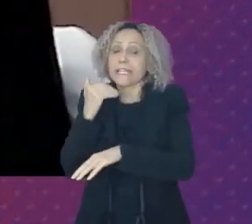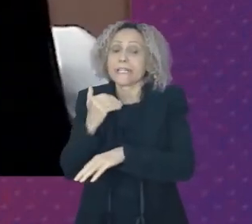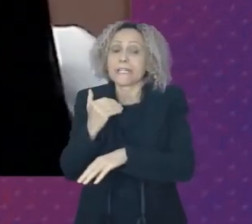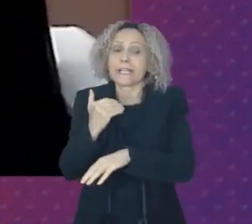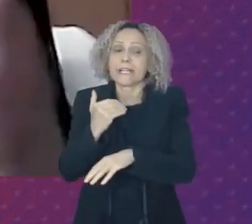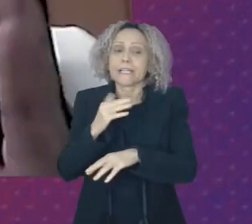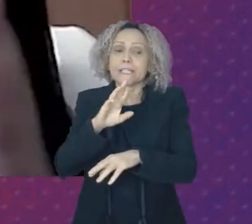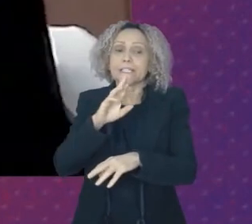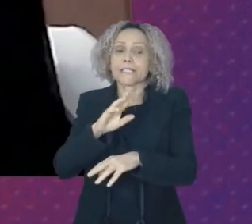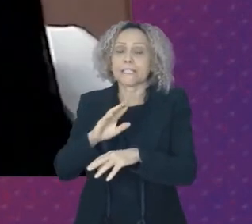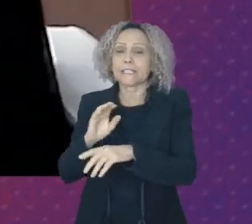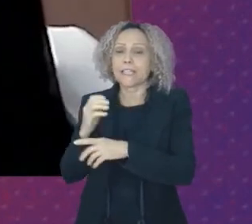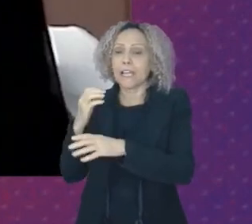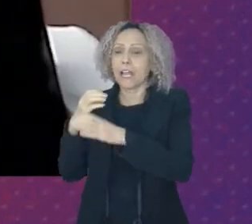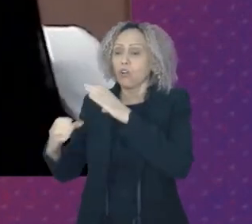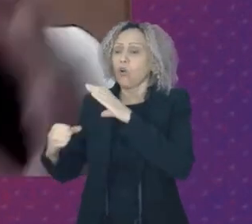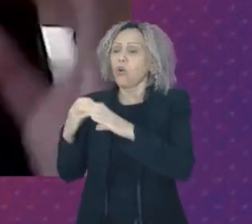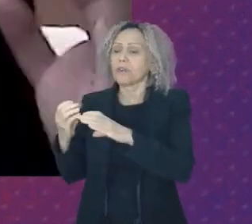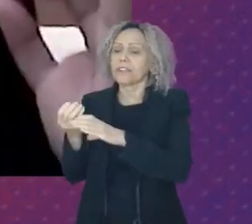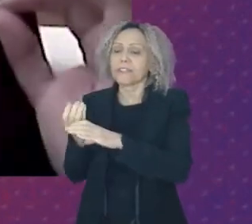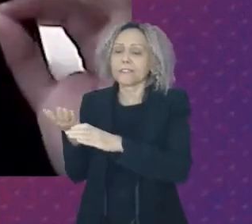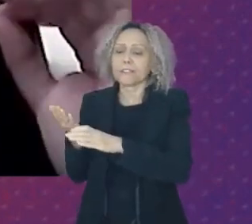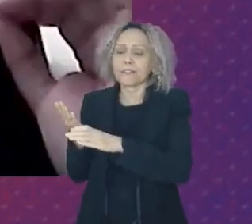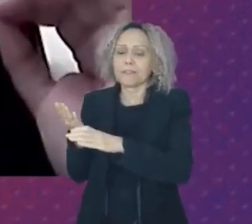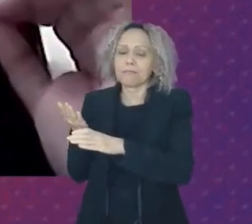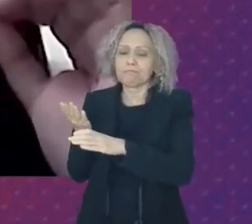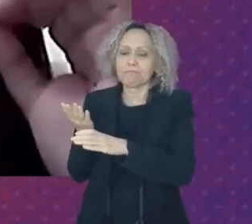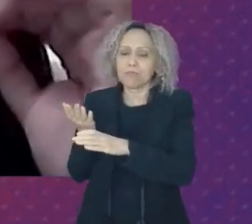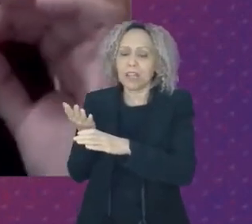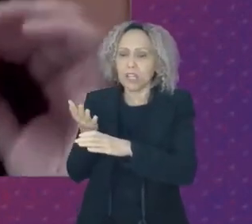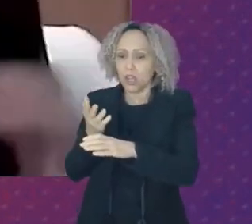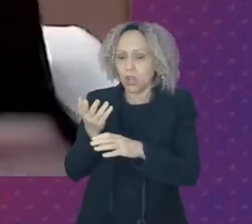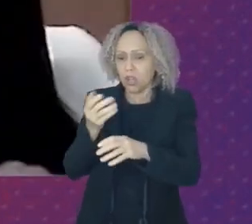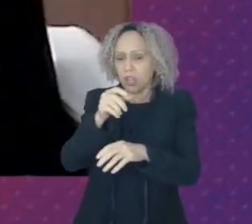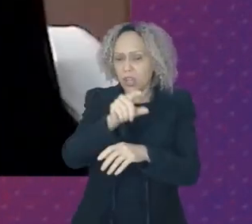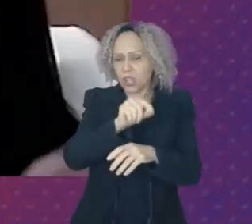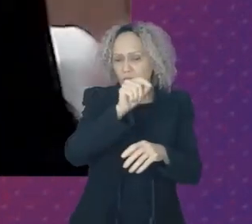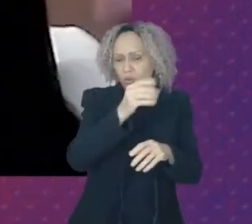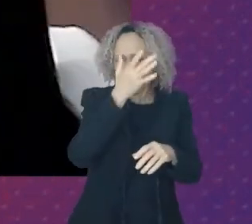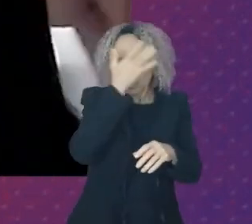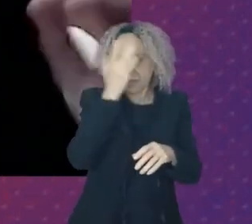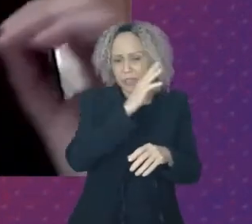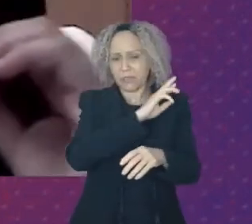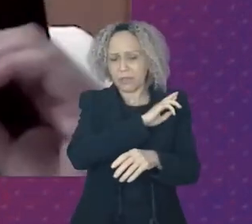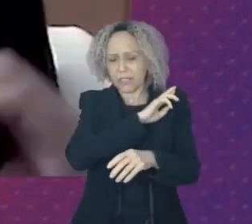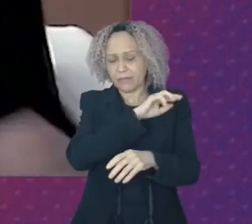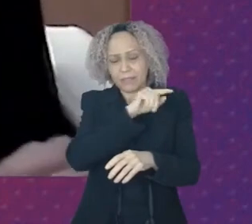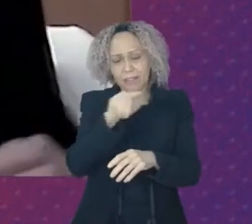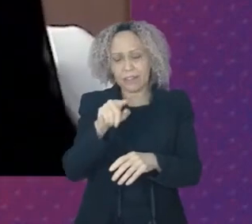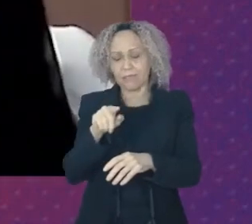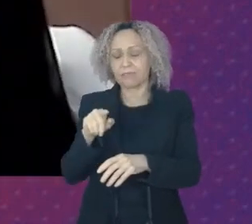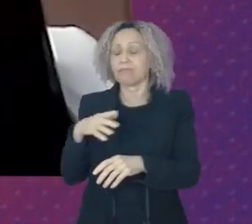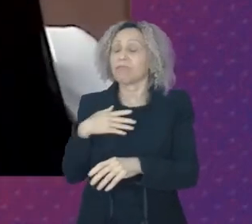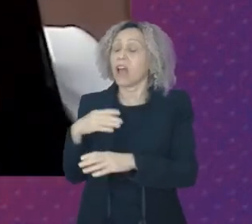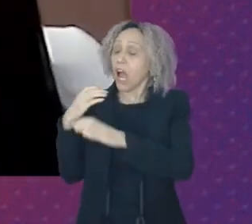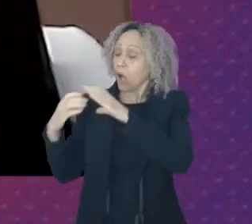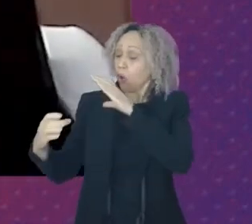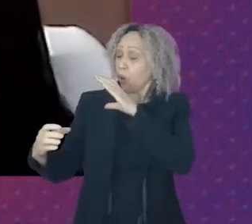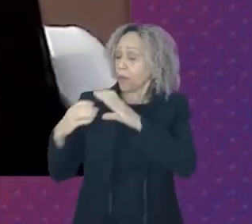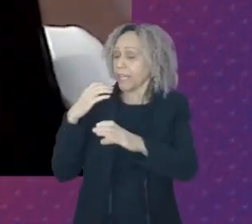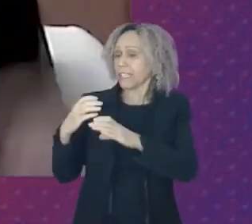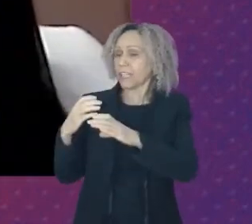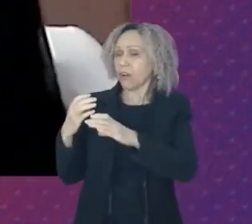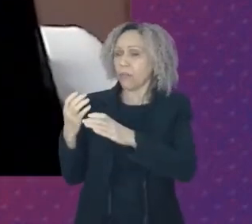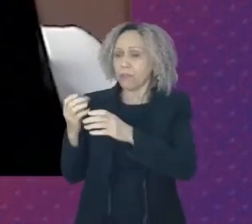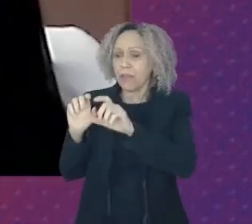evento, por exemplo. A comunicação, para que ela traga engajamento, para que ela traga crescimento para as redes